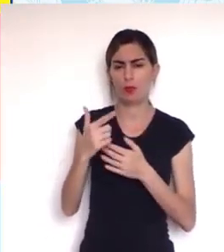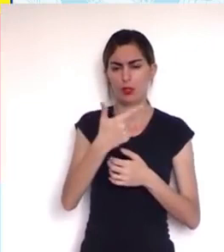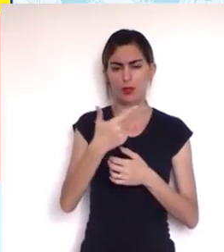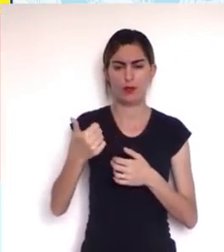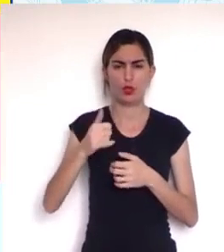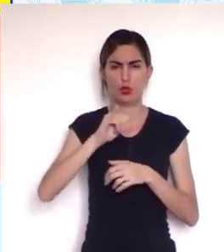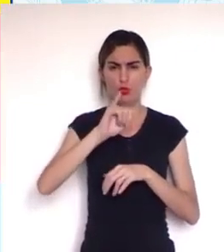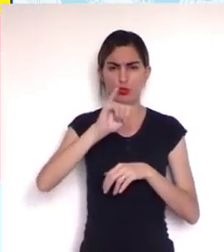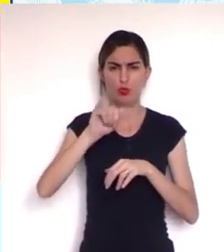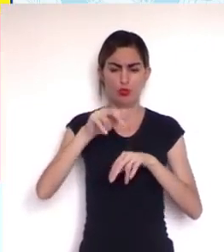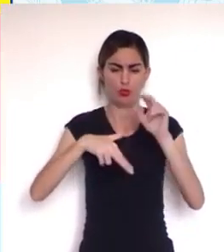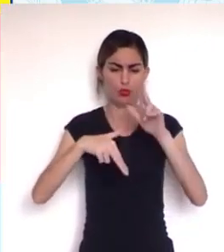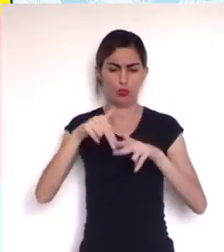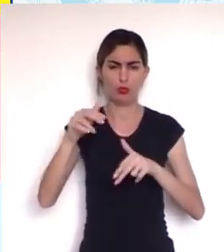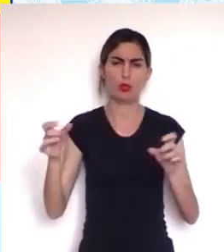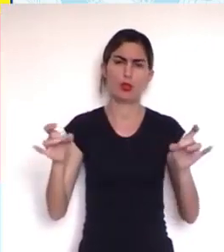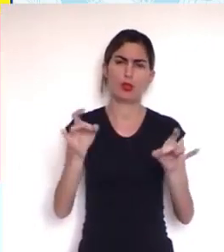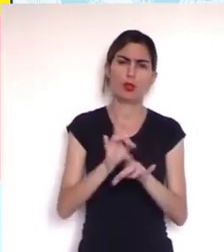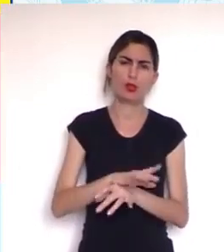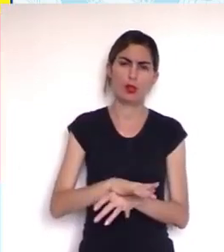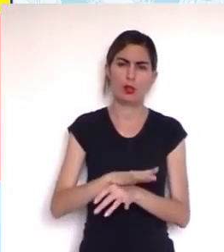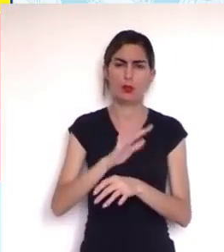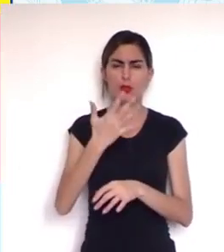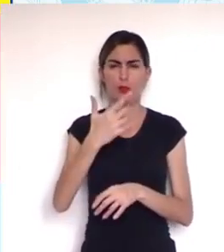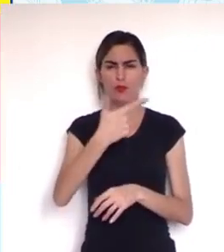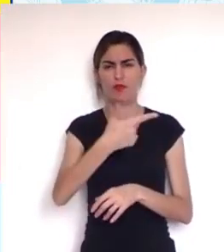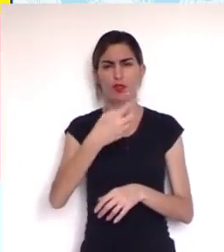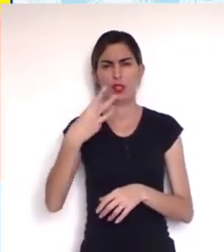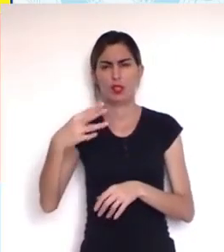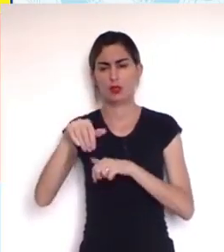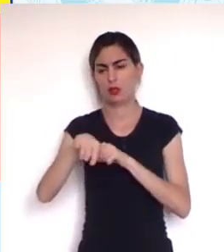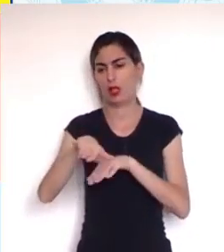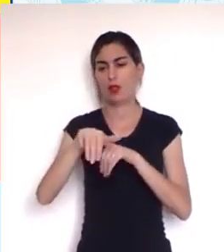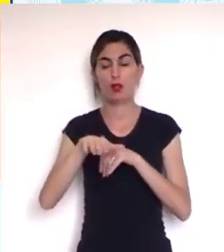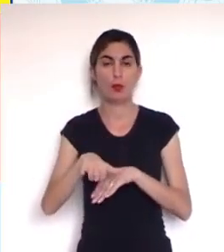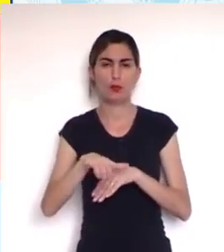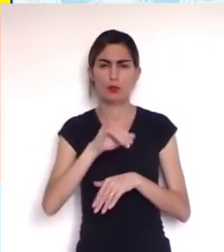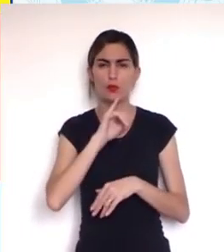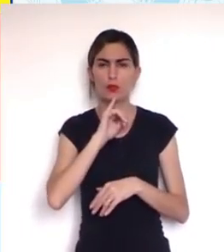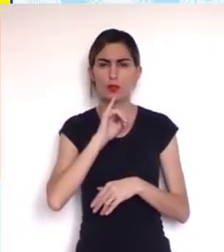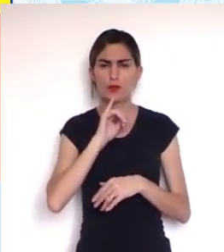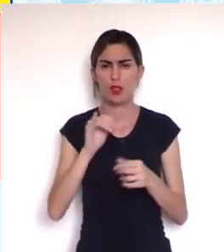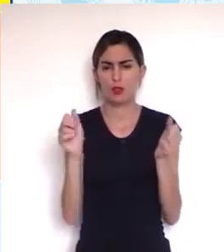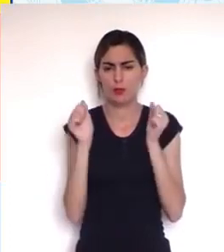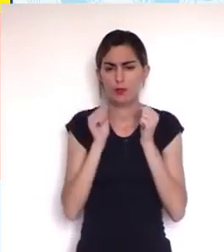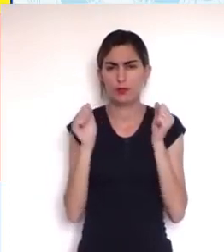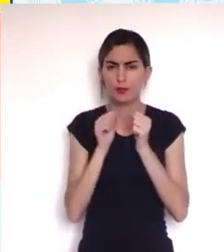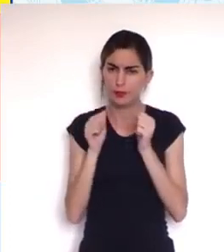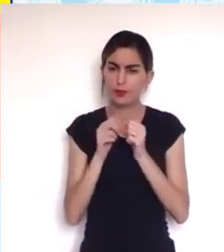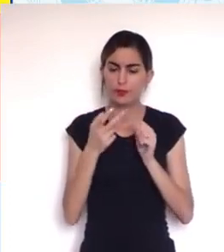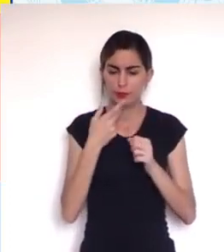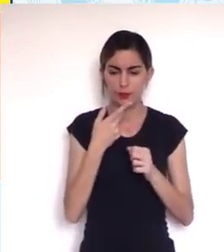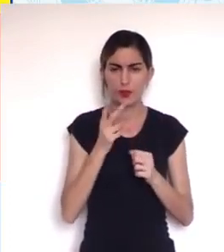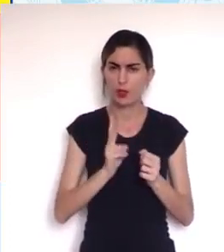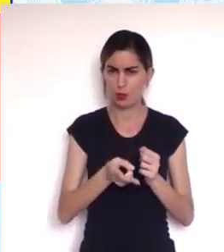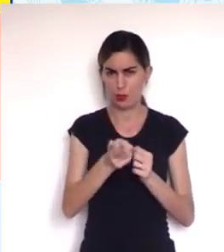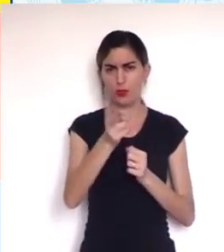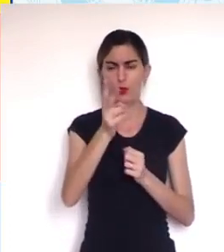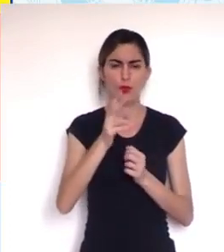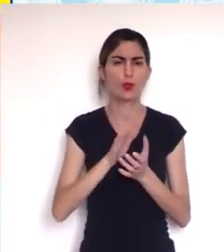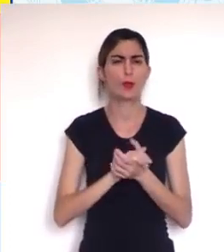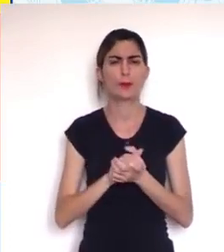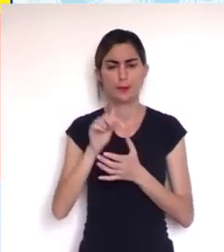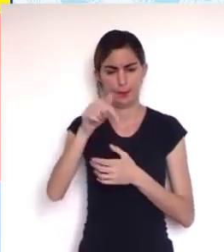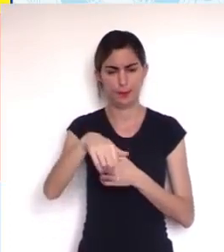21 de junho e vai acabar por volta do dia 23 de setembro. Falando e continuando das estações